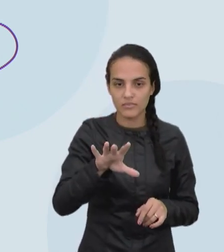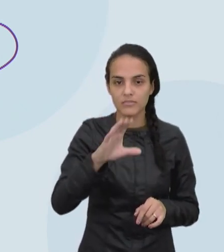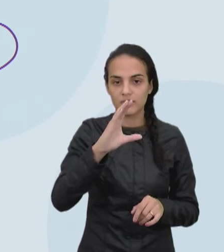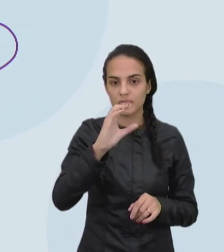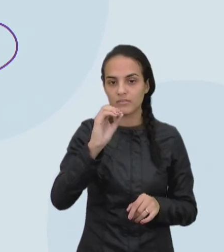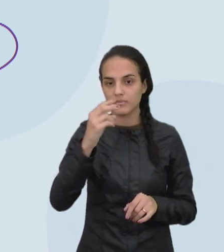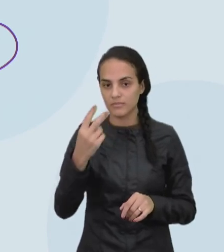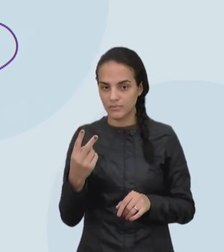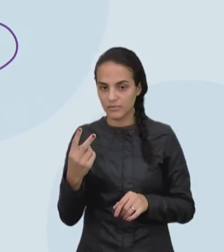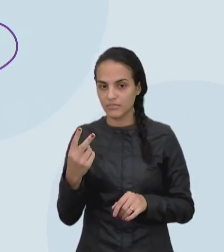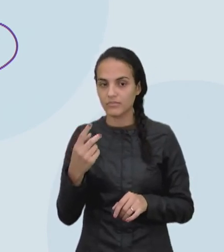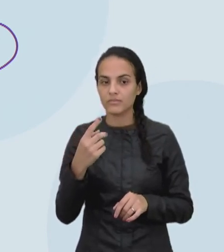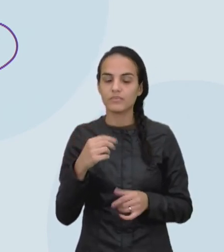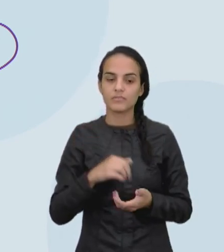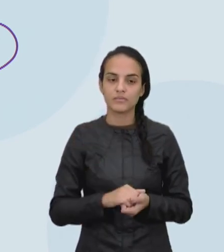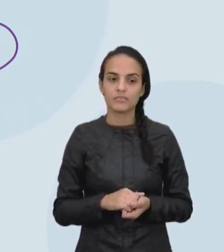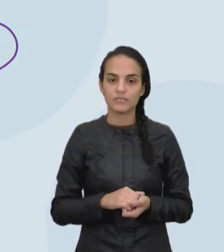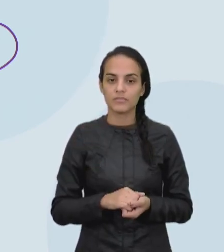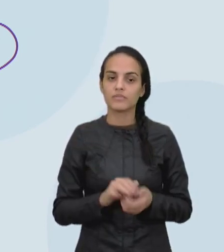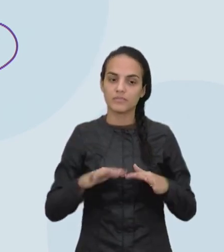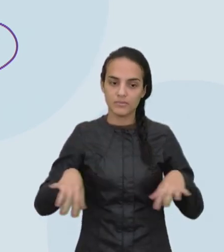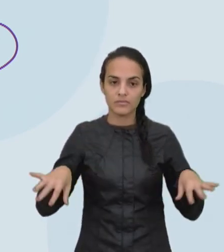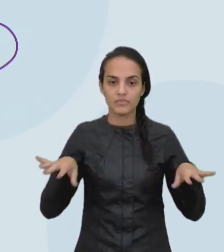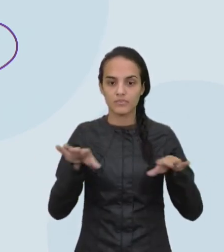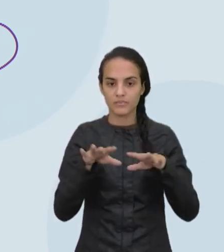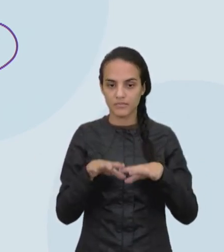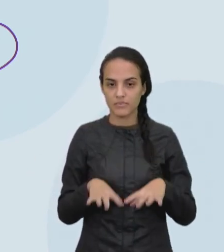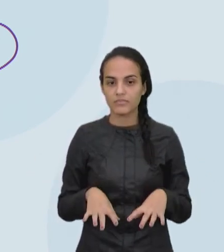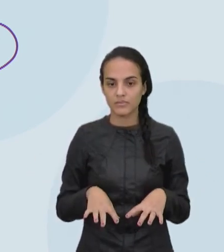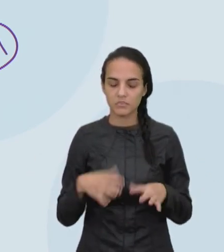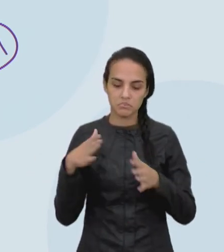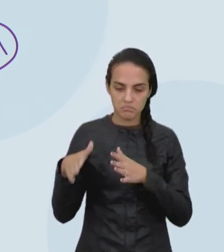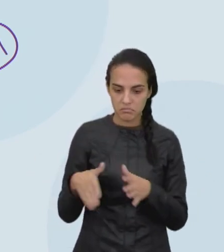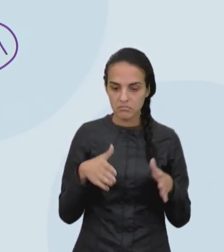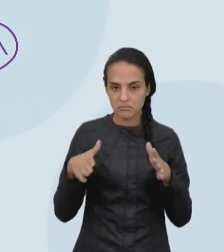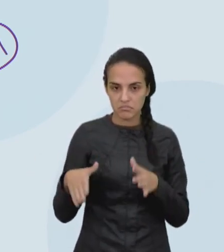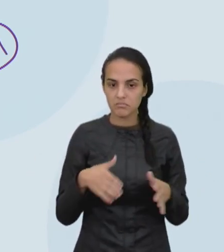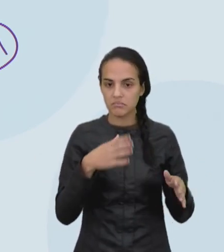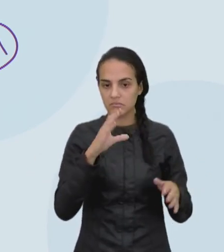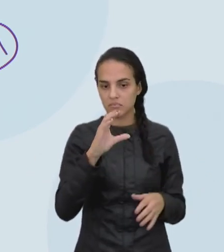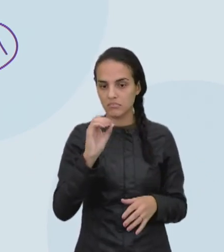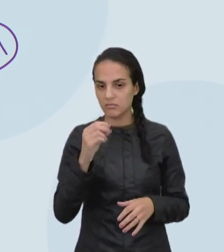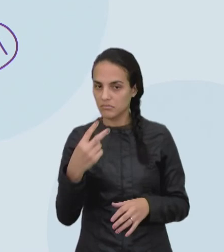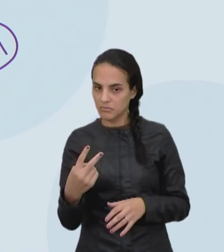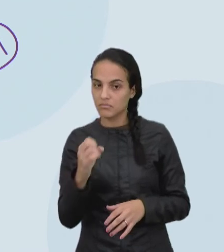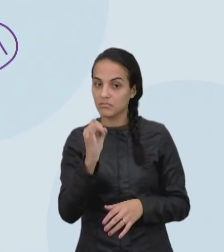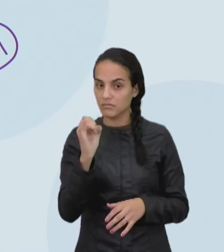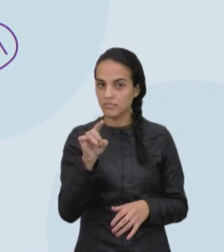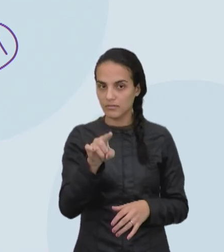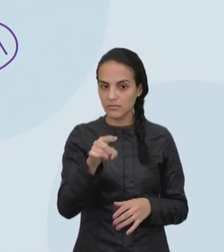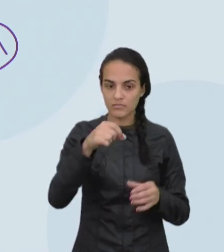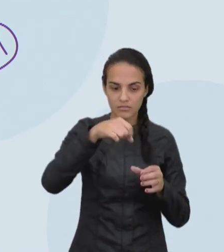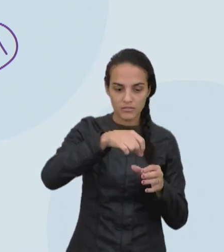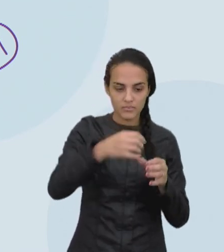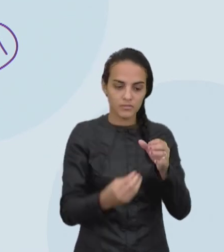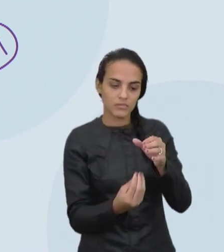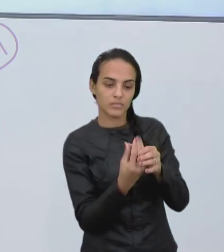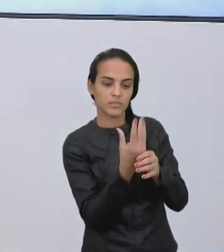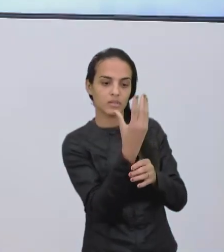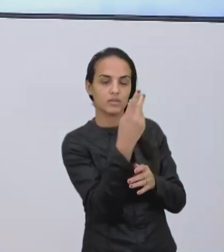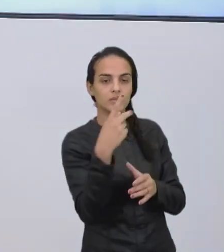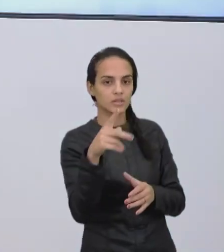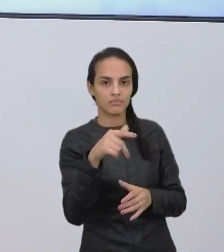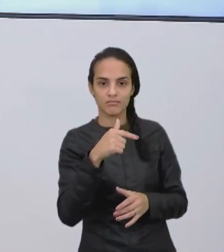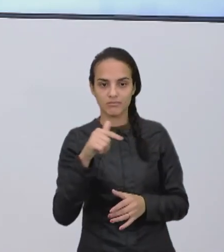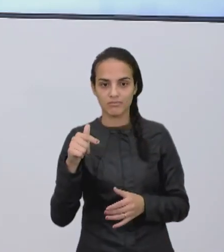árvore retirando CO2, tem todo o resto produzindo CO2. Então, se você não planta, você não tem a